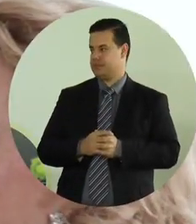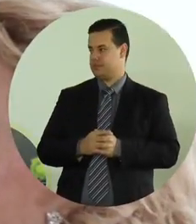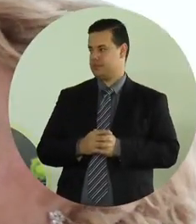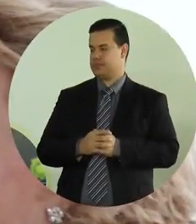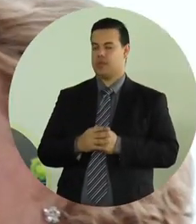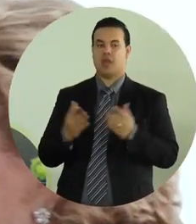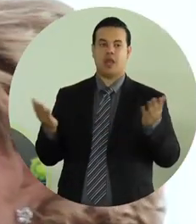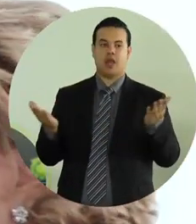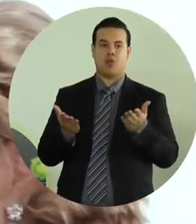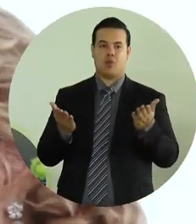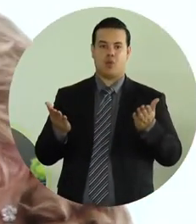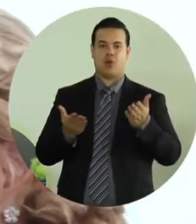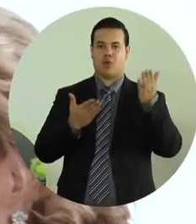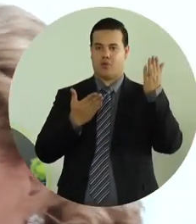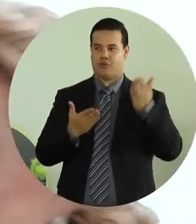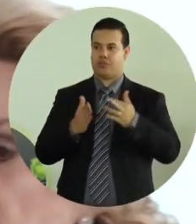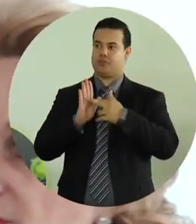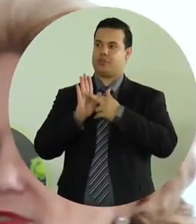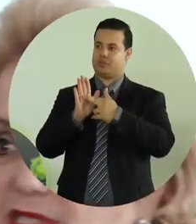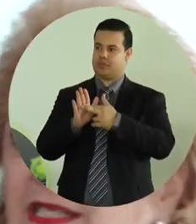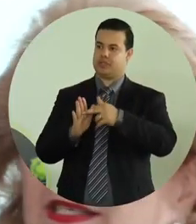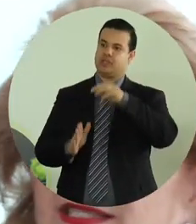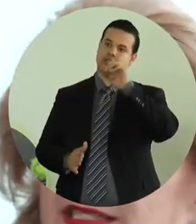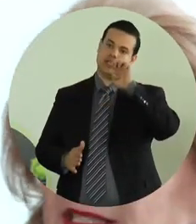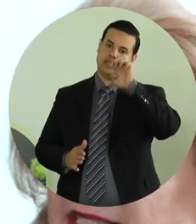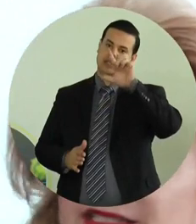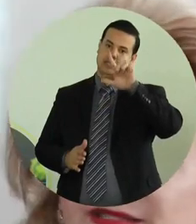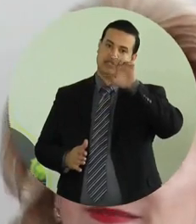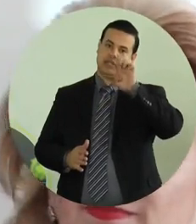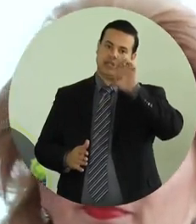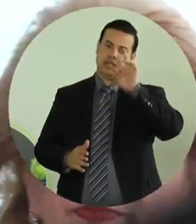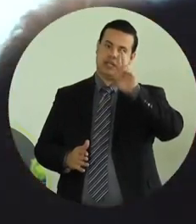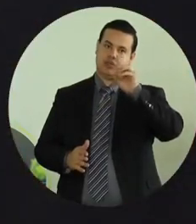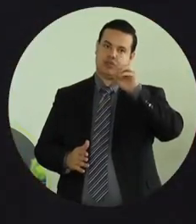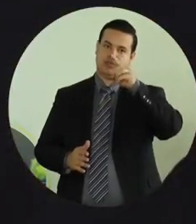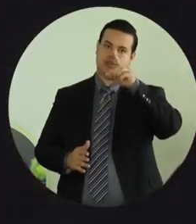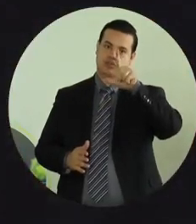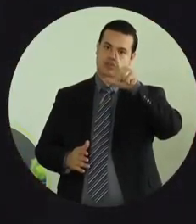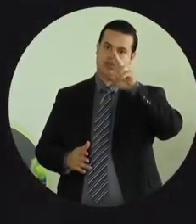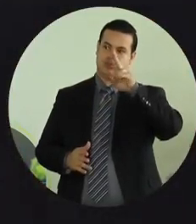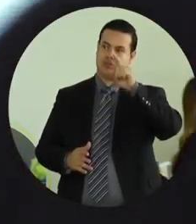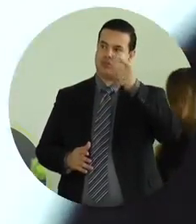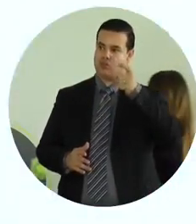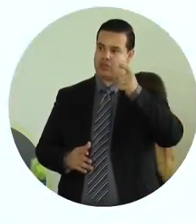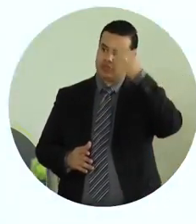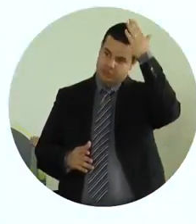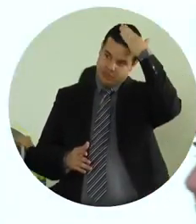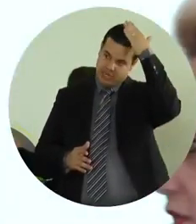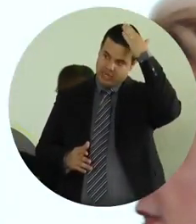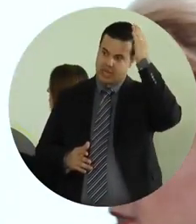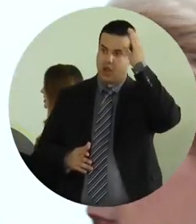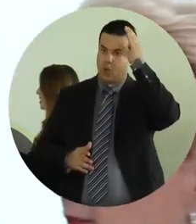Chamamos agora o representante da Electrolux do Brasil S.A. de Curitiba, Paraná.